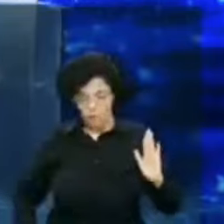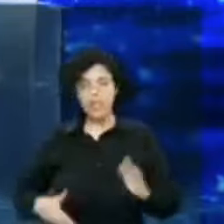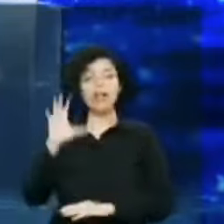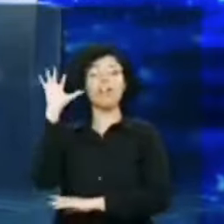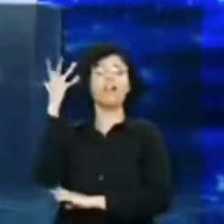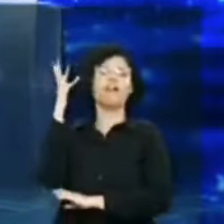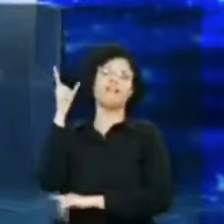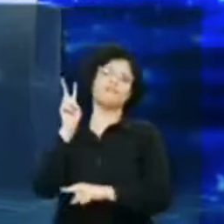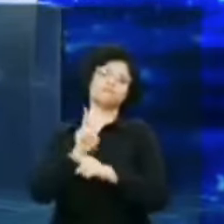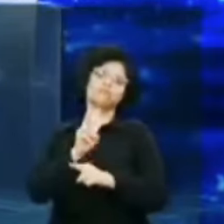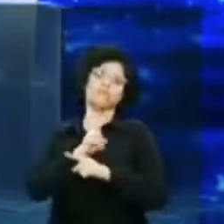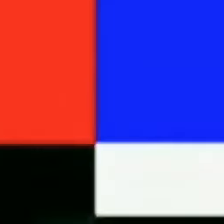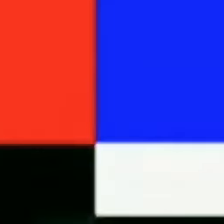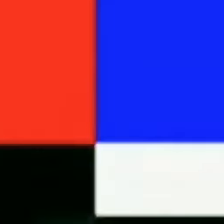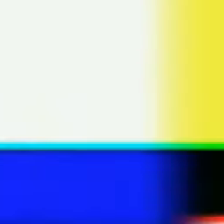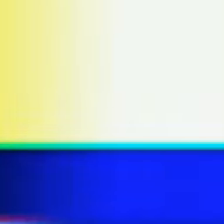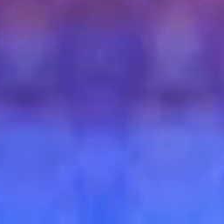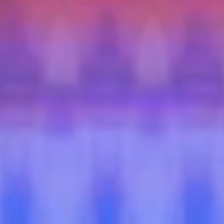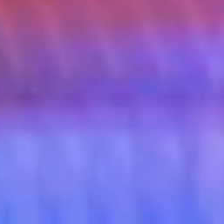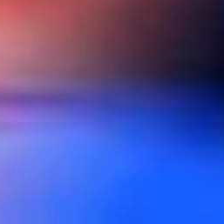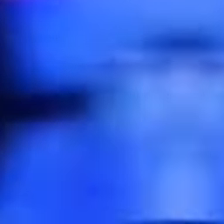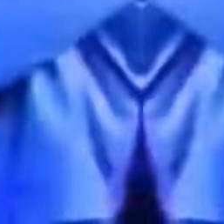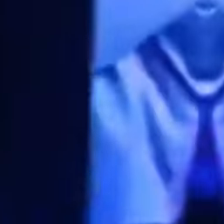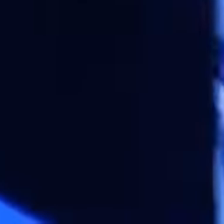no nosso governo melhor desmatamento